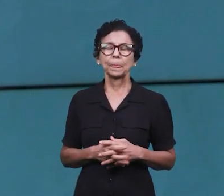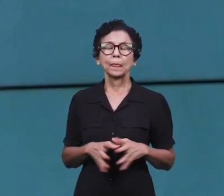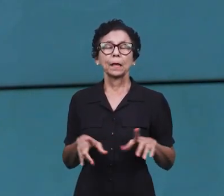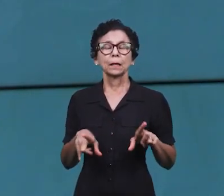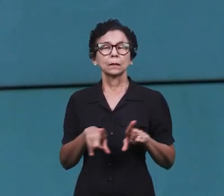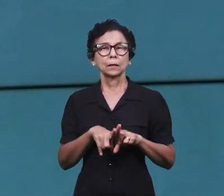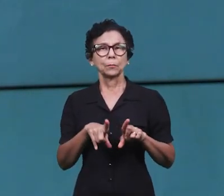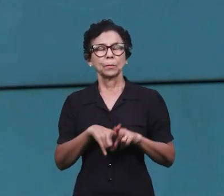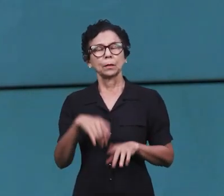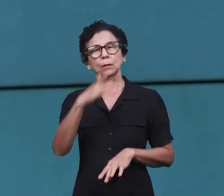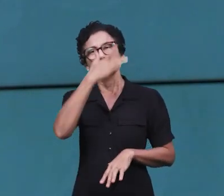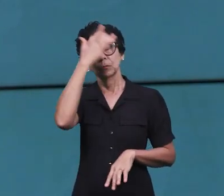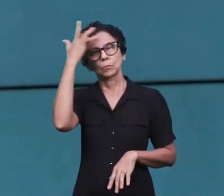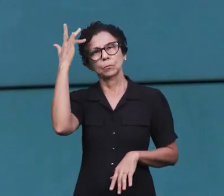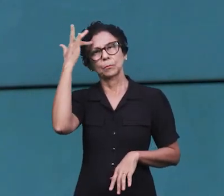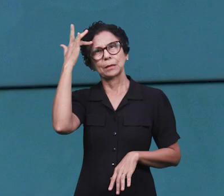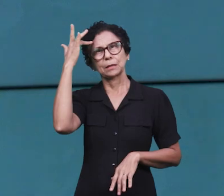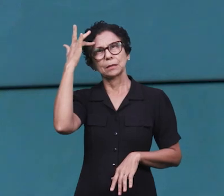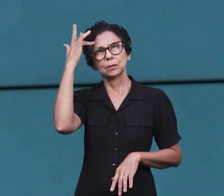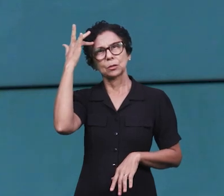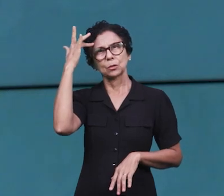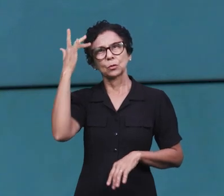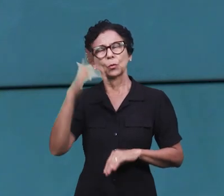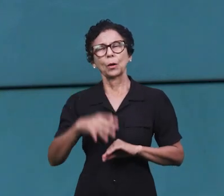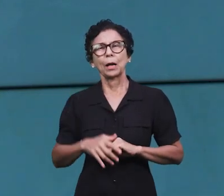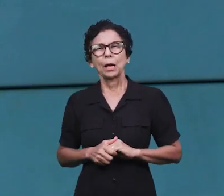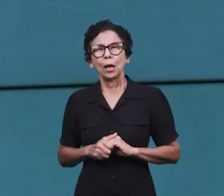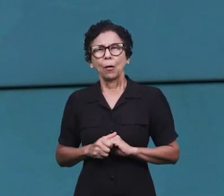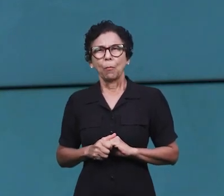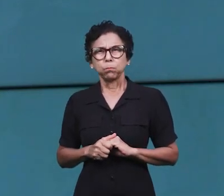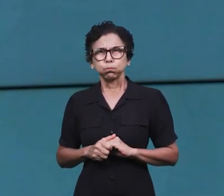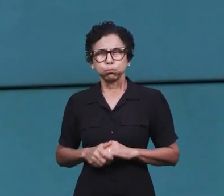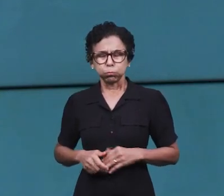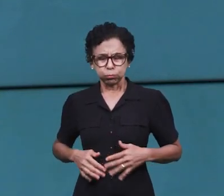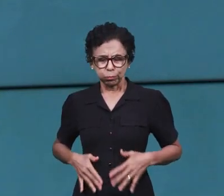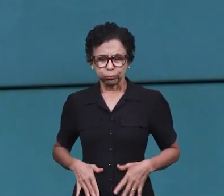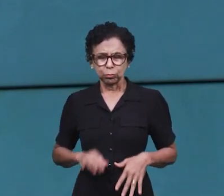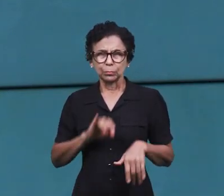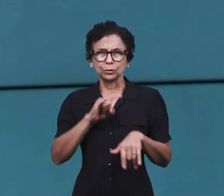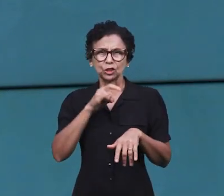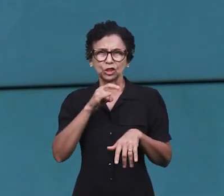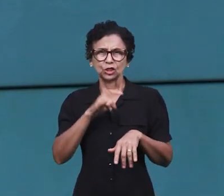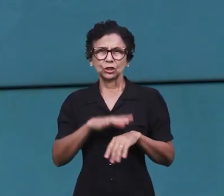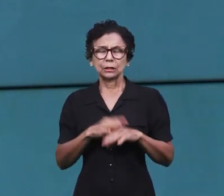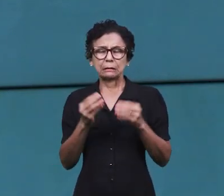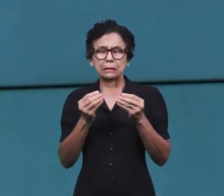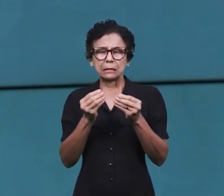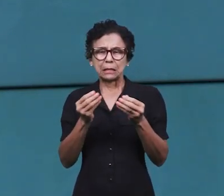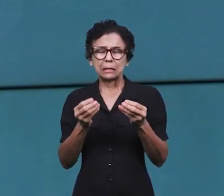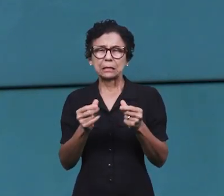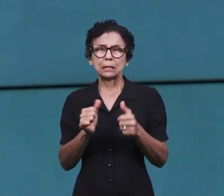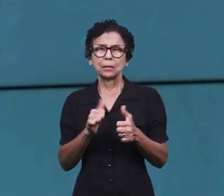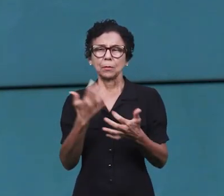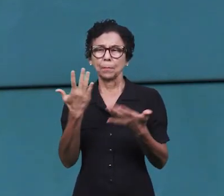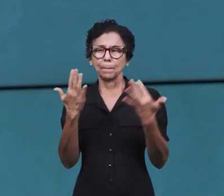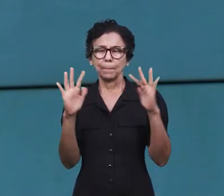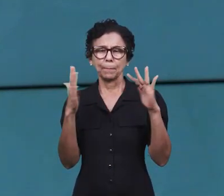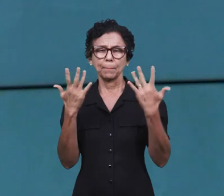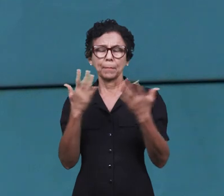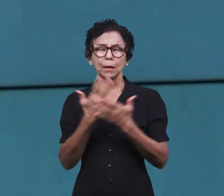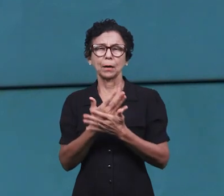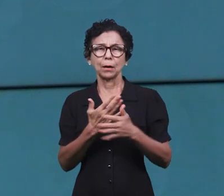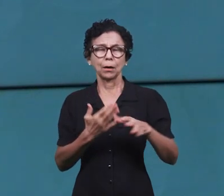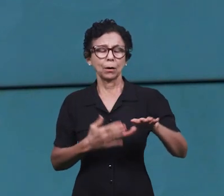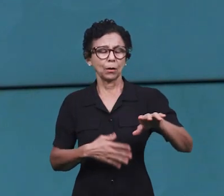disso, pacientes que apresentam bexiga mais sensível, sensações de amortecimentos em mãos e pés, dores